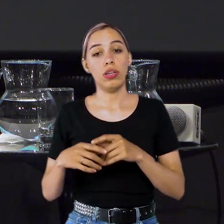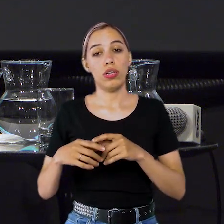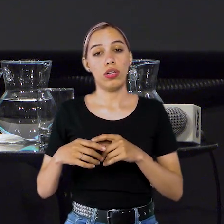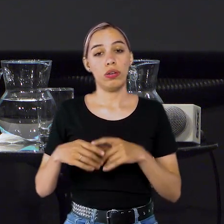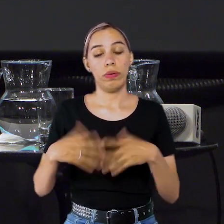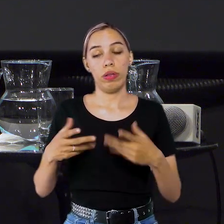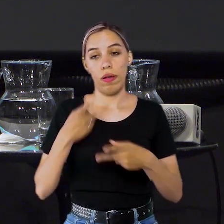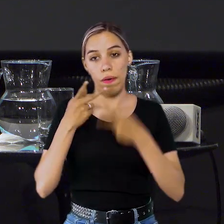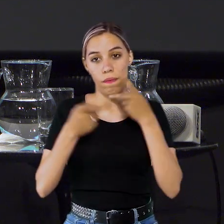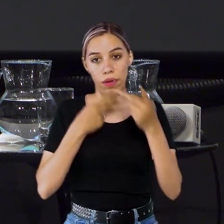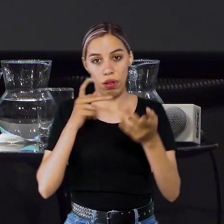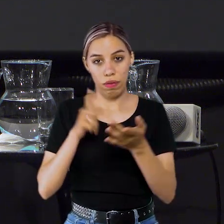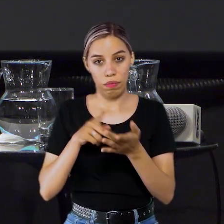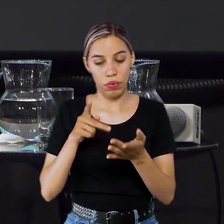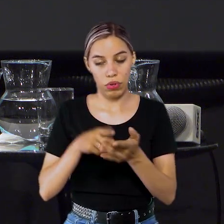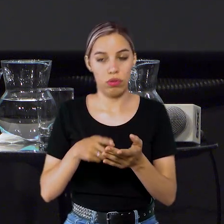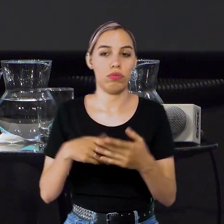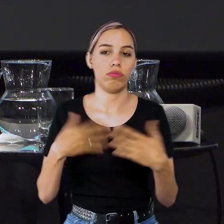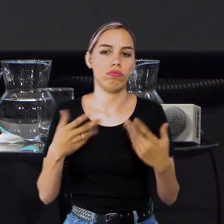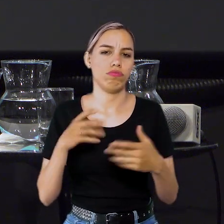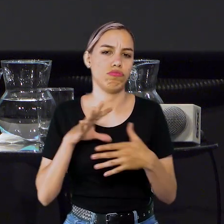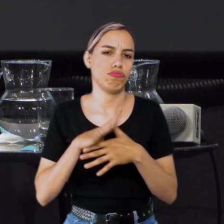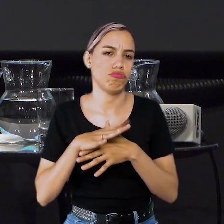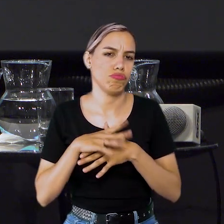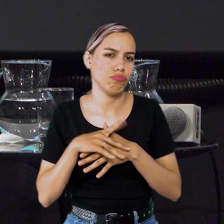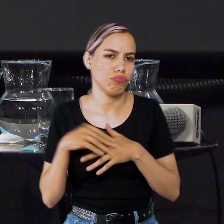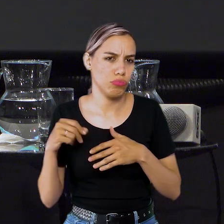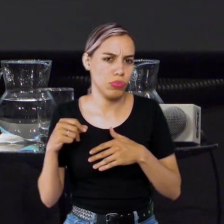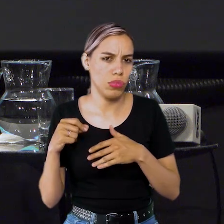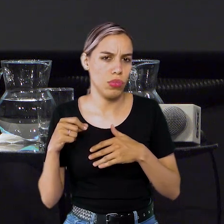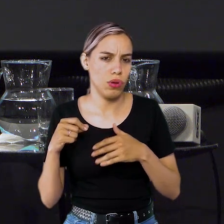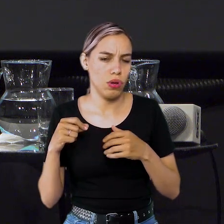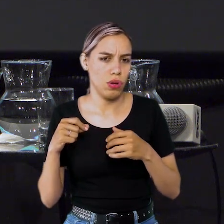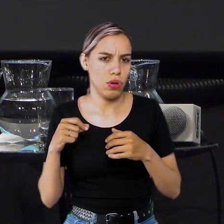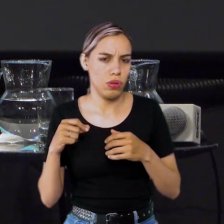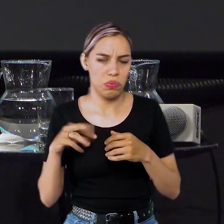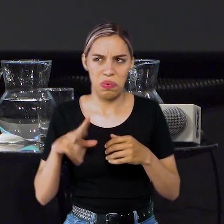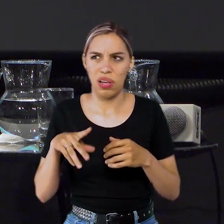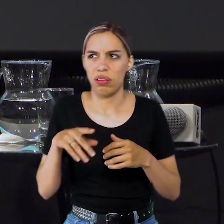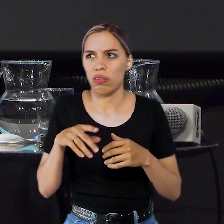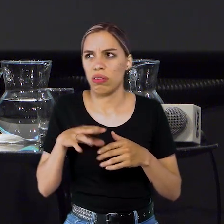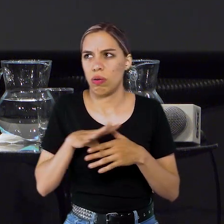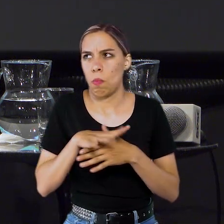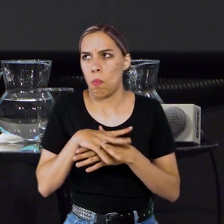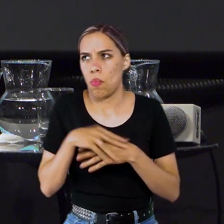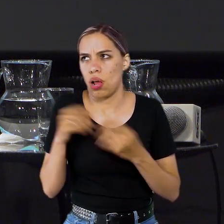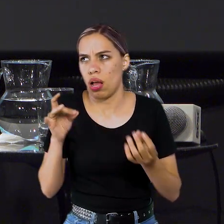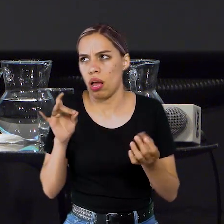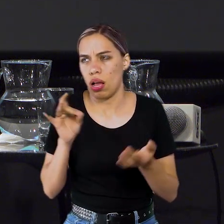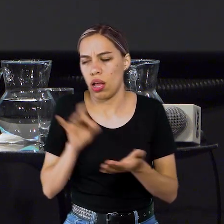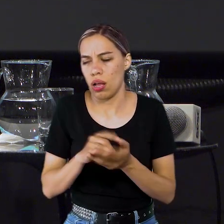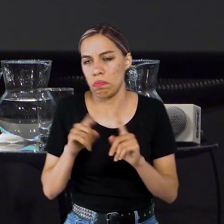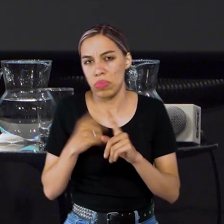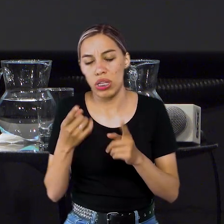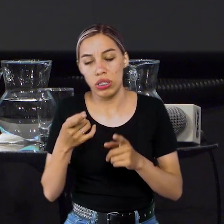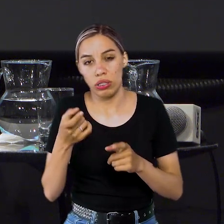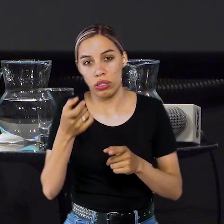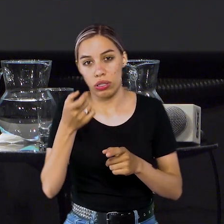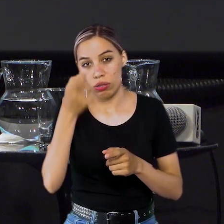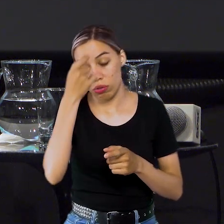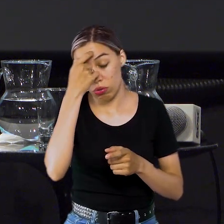verdadeira, né, realmente que vai curar, ou não necessariamente curar, mas ter a consciência de